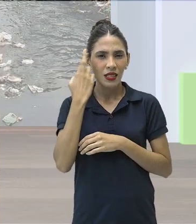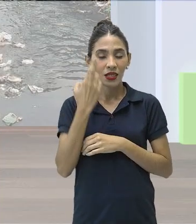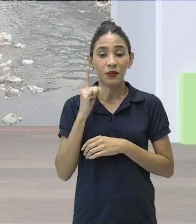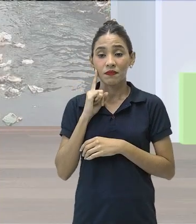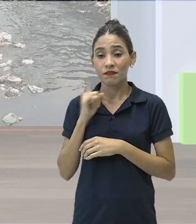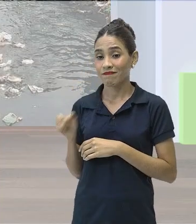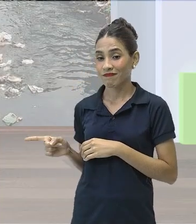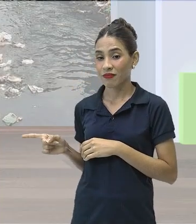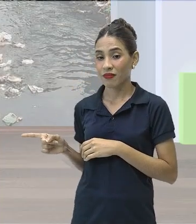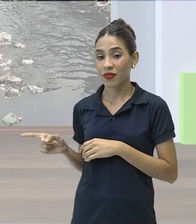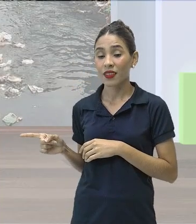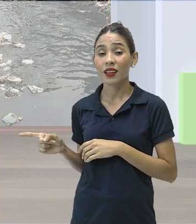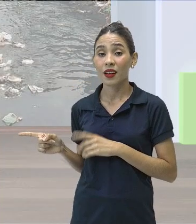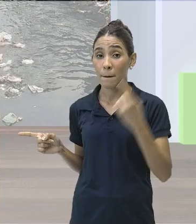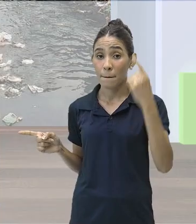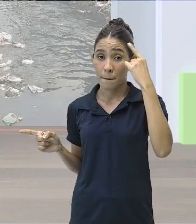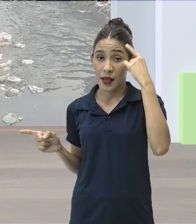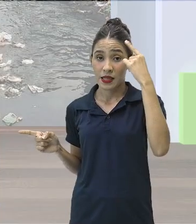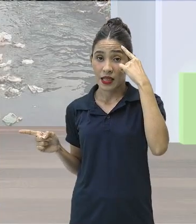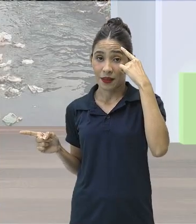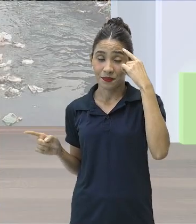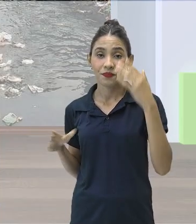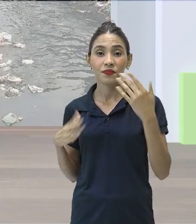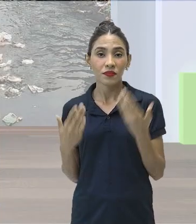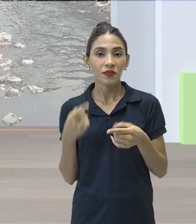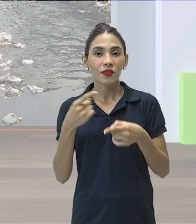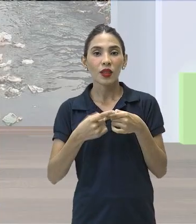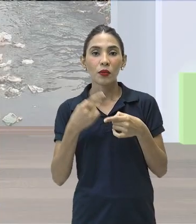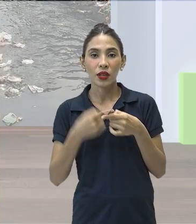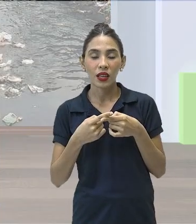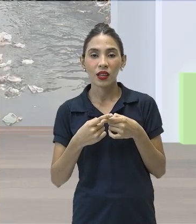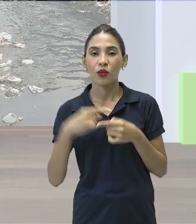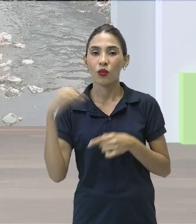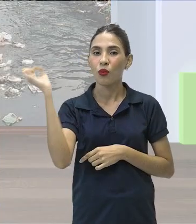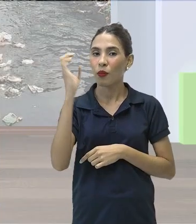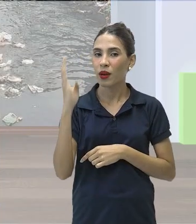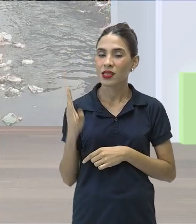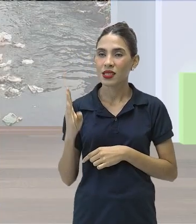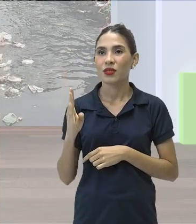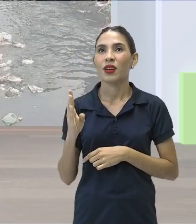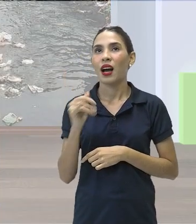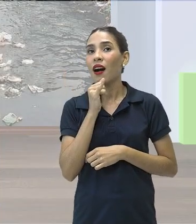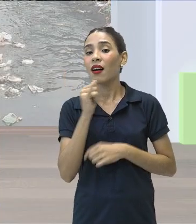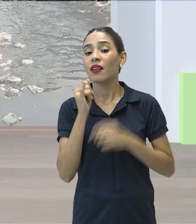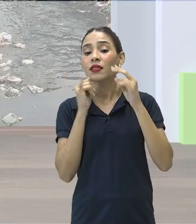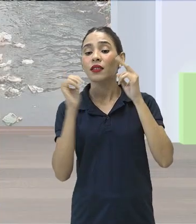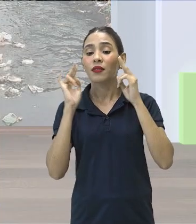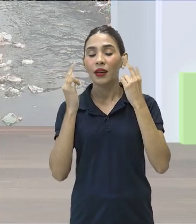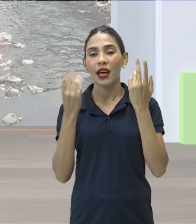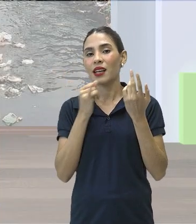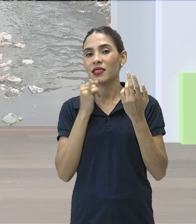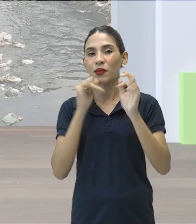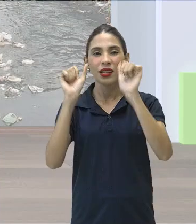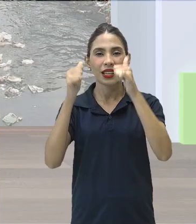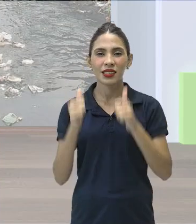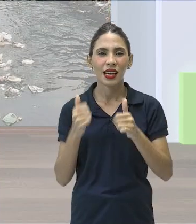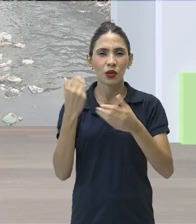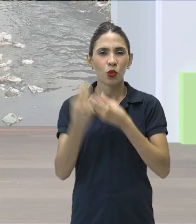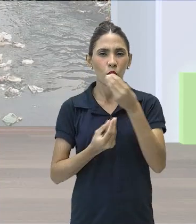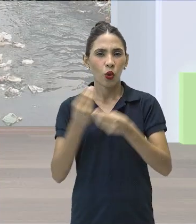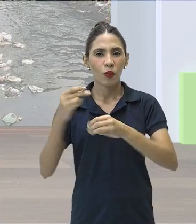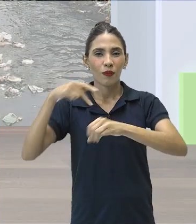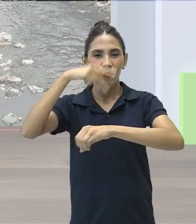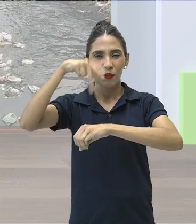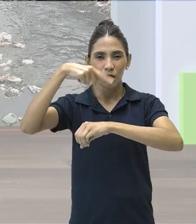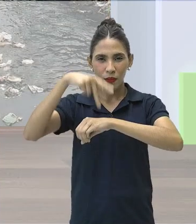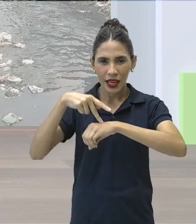ela é um desafio, né? É um desafio porque o Brasil ele é visto aí como uma potência de recursos, né? de